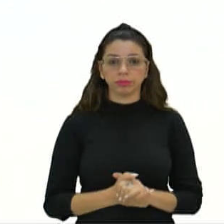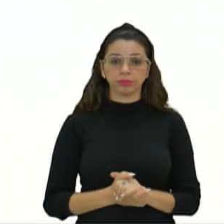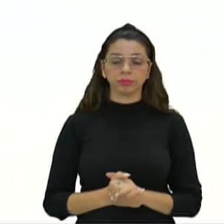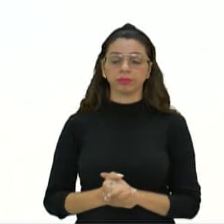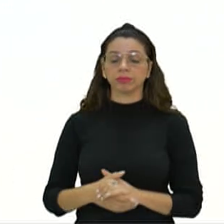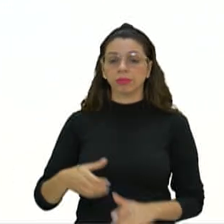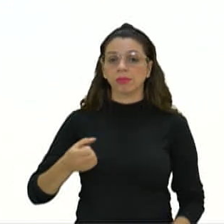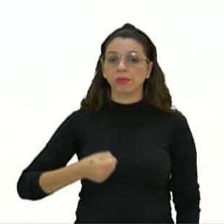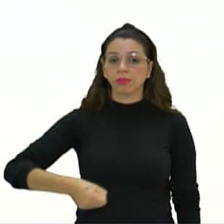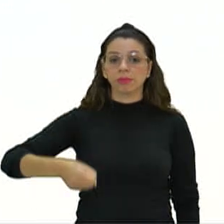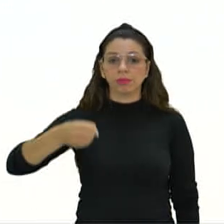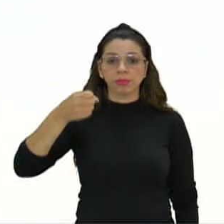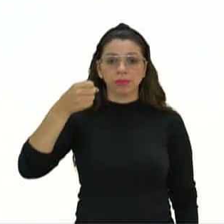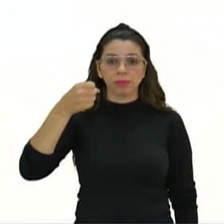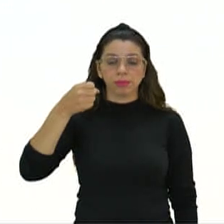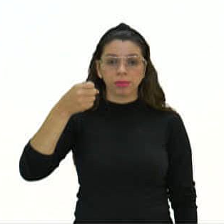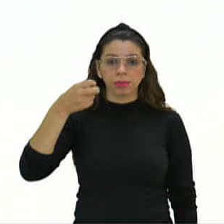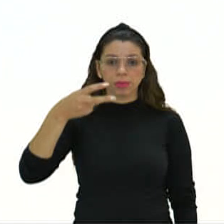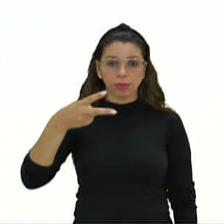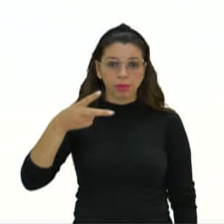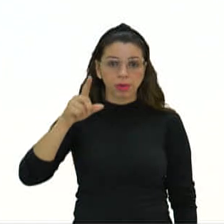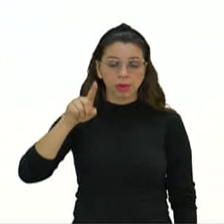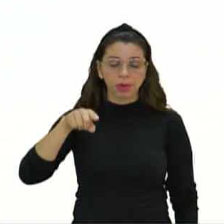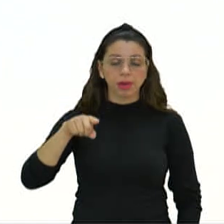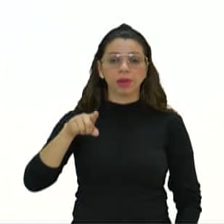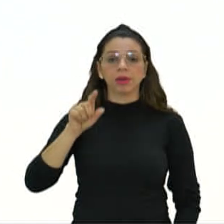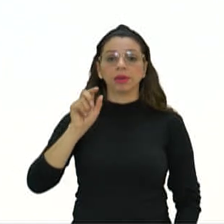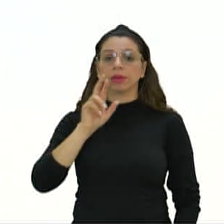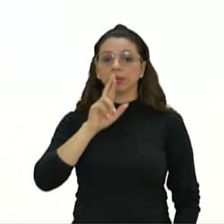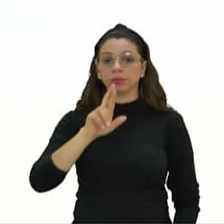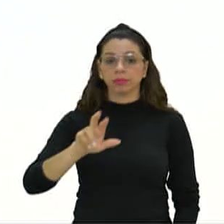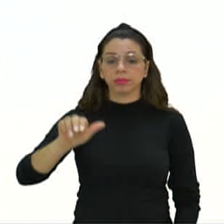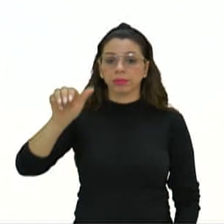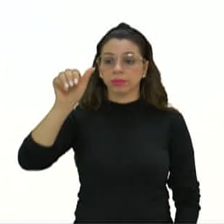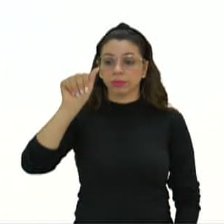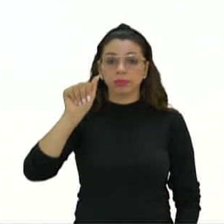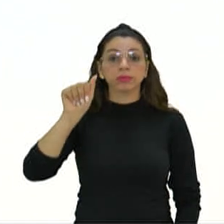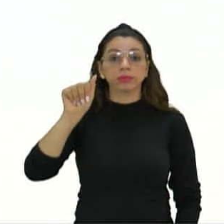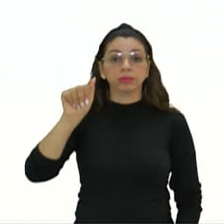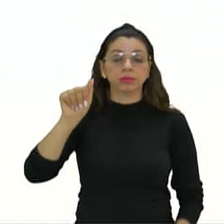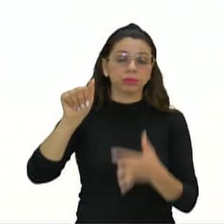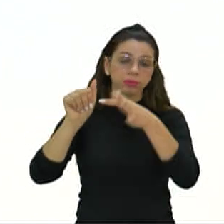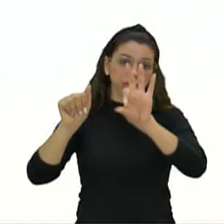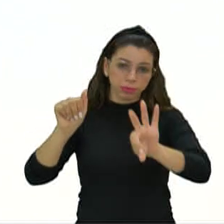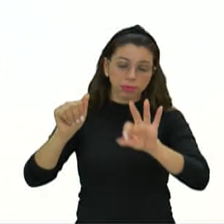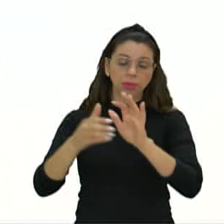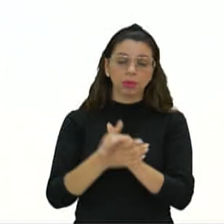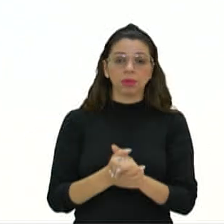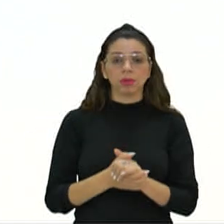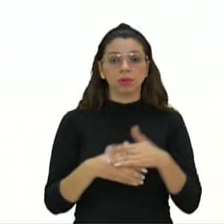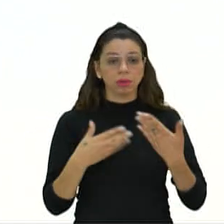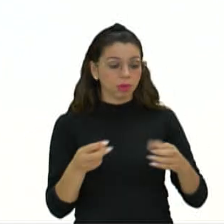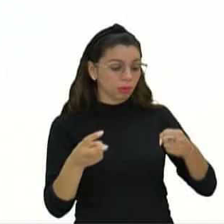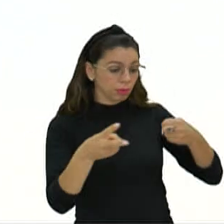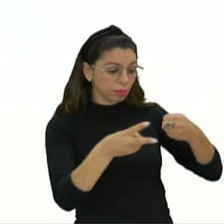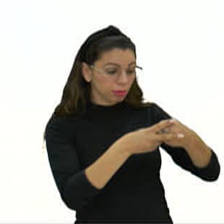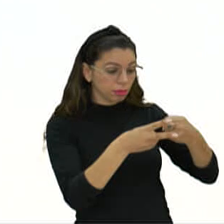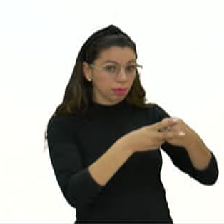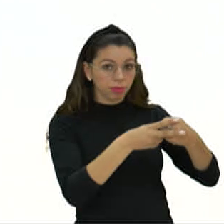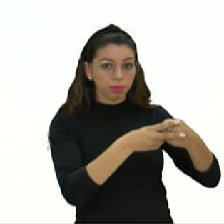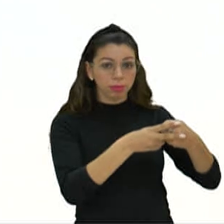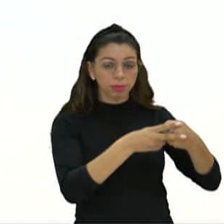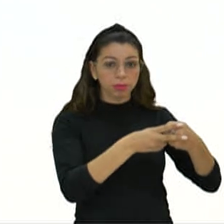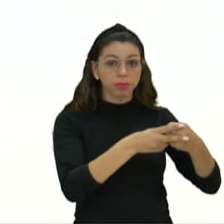had visited. O verbo do discurso direto, ele está no passado. Então, na hora que você passa para o discurso indireto, ele vem